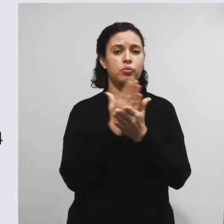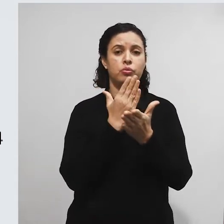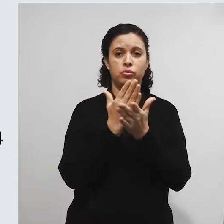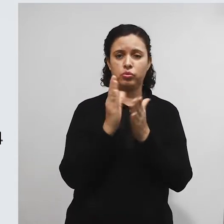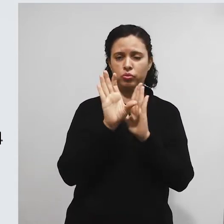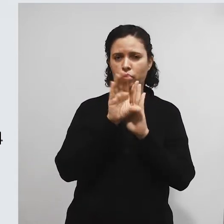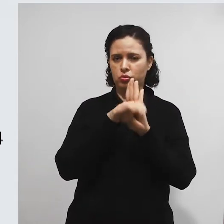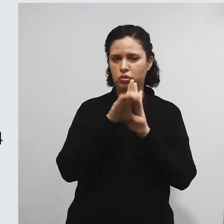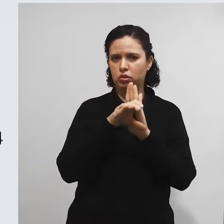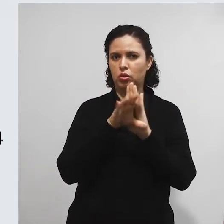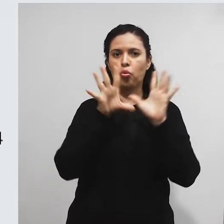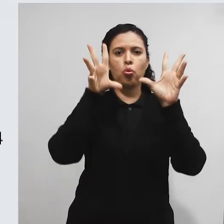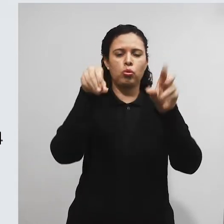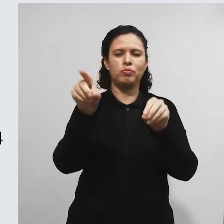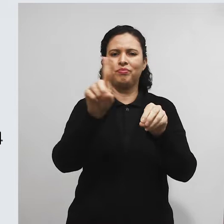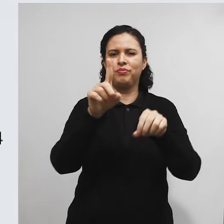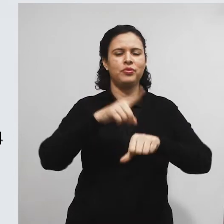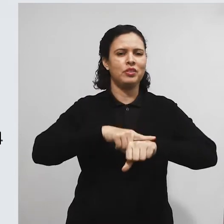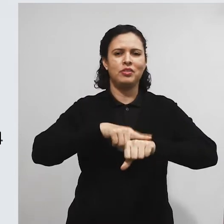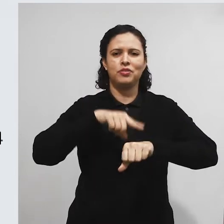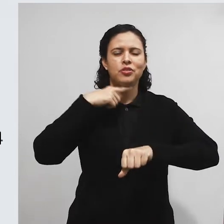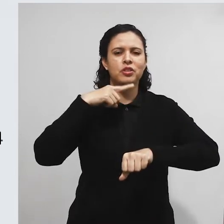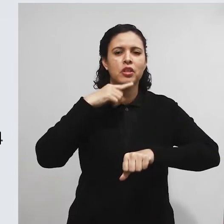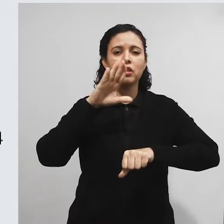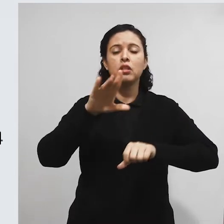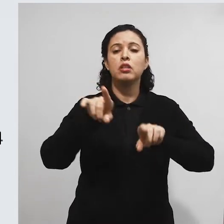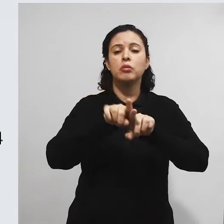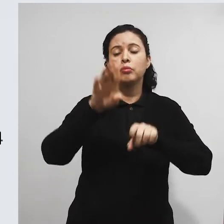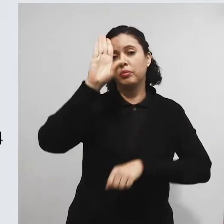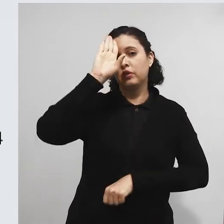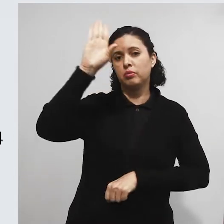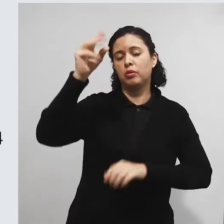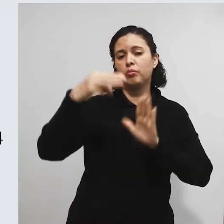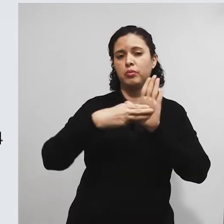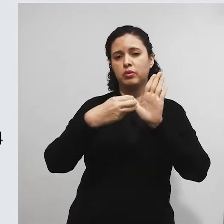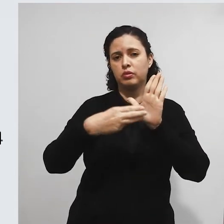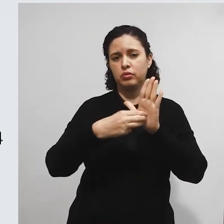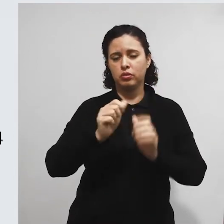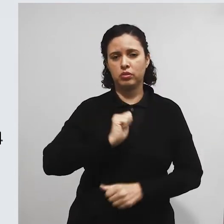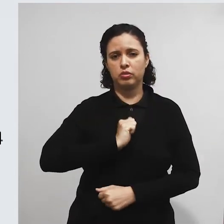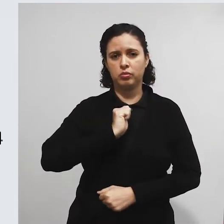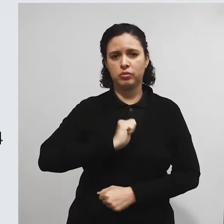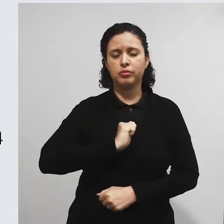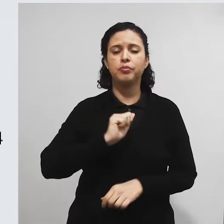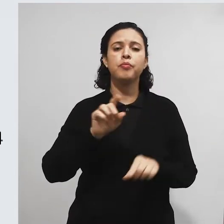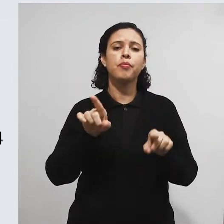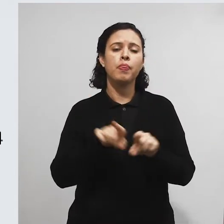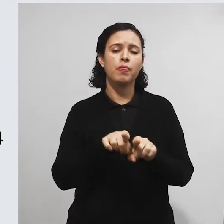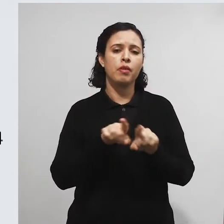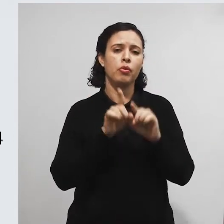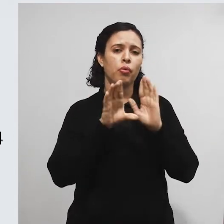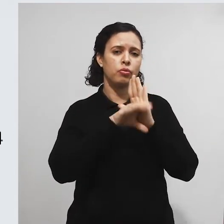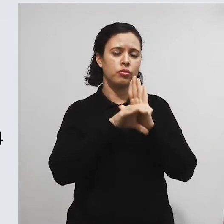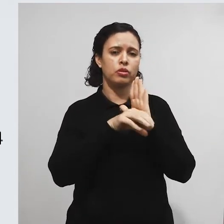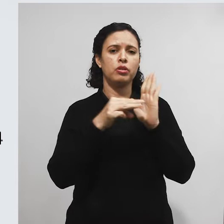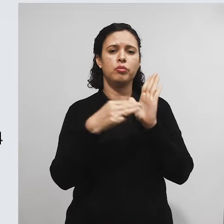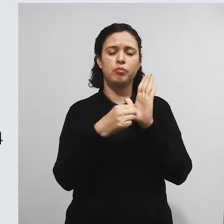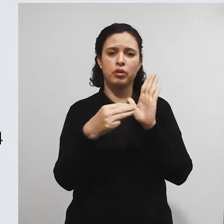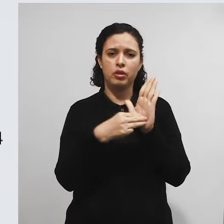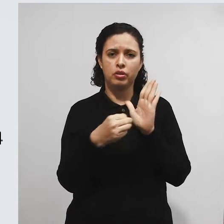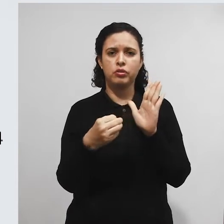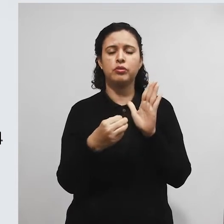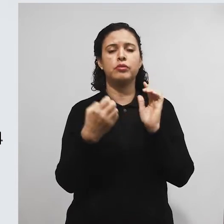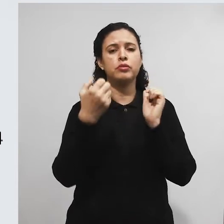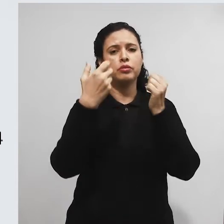conceitos, não todos, obviamente, e o principal método da antropologia. Quais são esses conceitos e